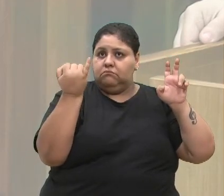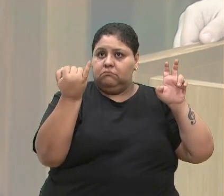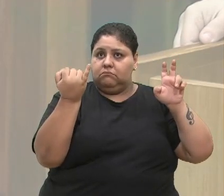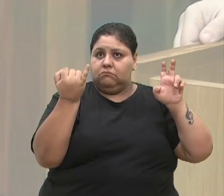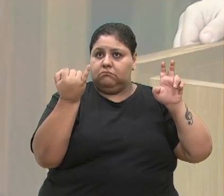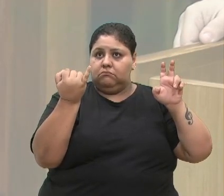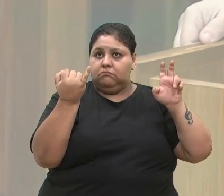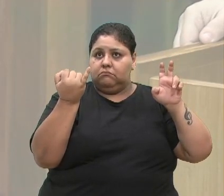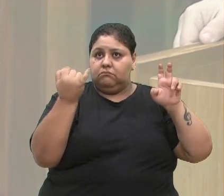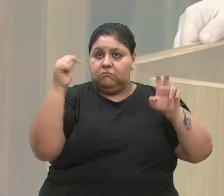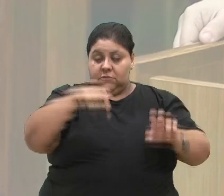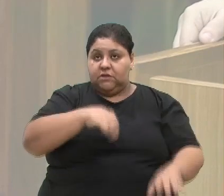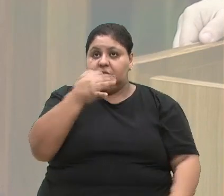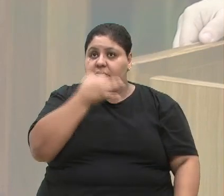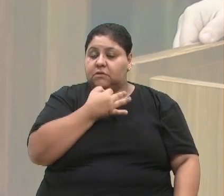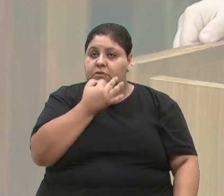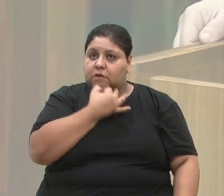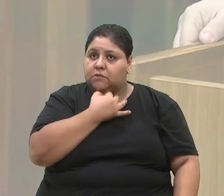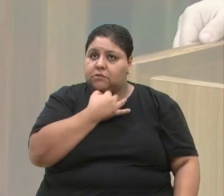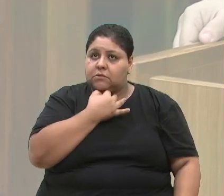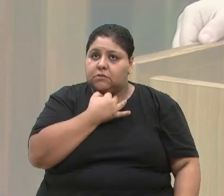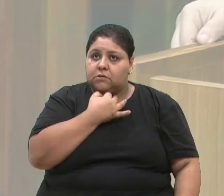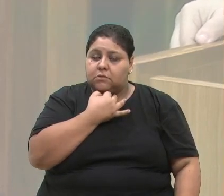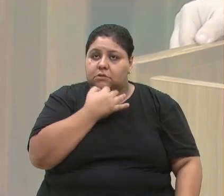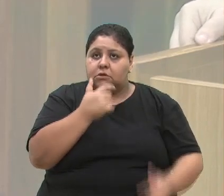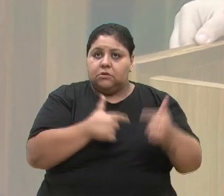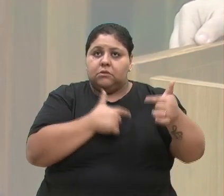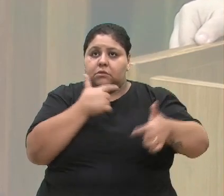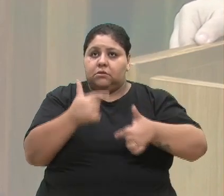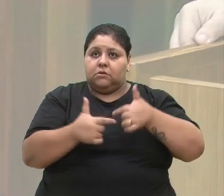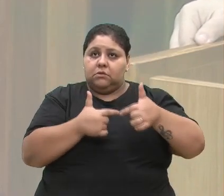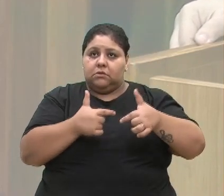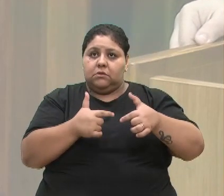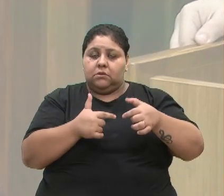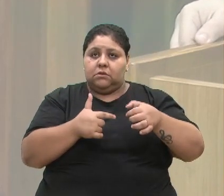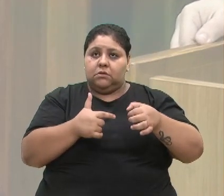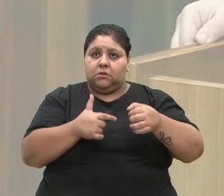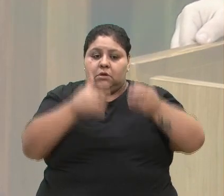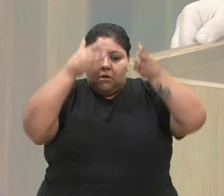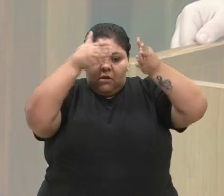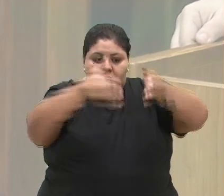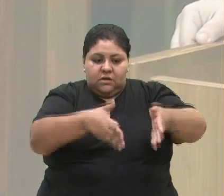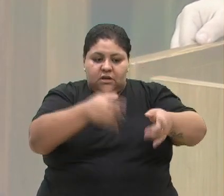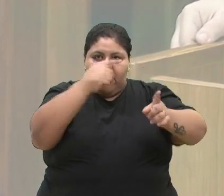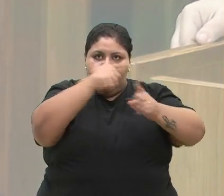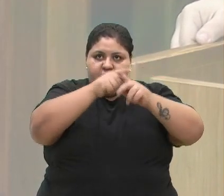aqui no município de Caxias do Sul sobre o serviço da concessão funerária, das funerárias.